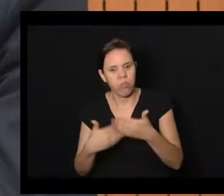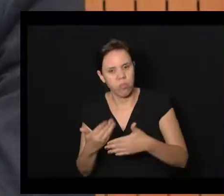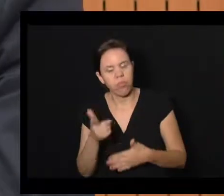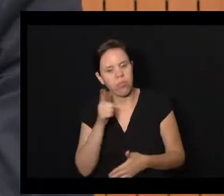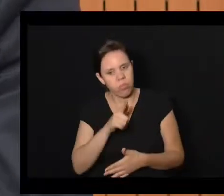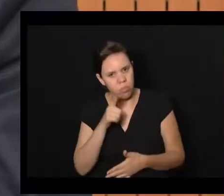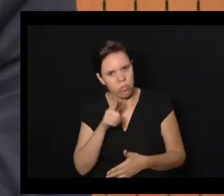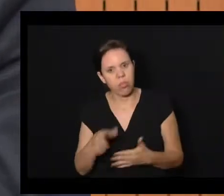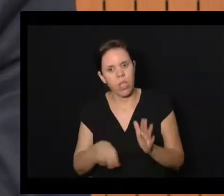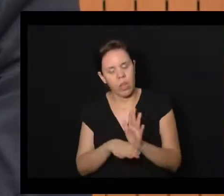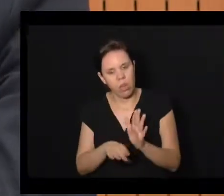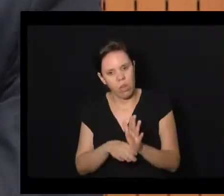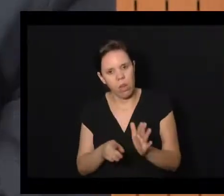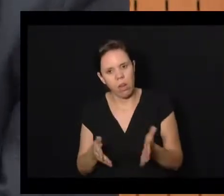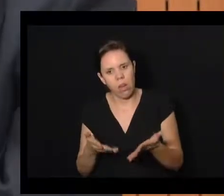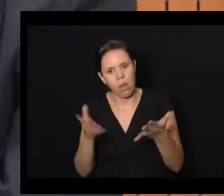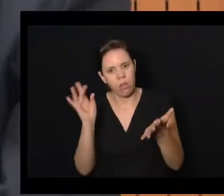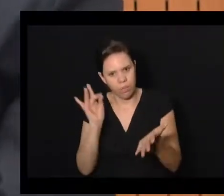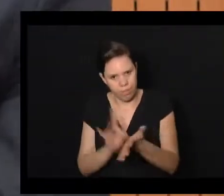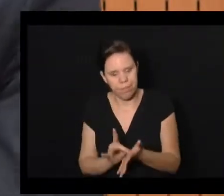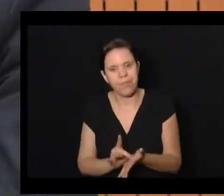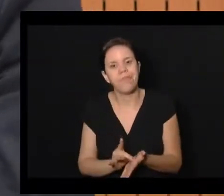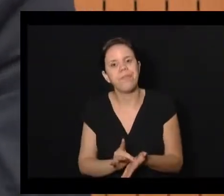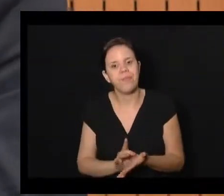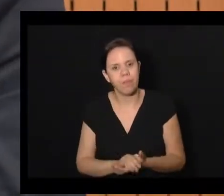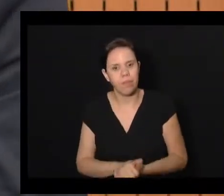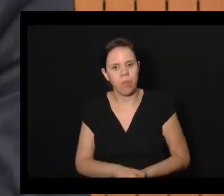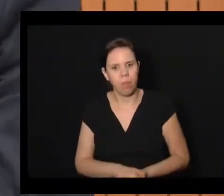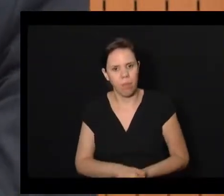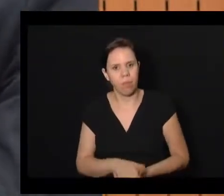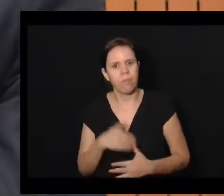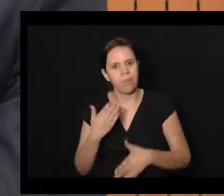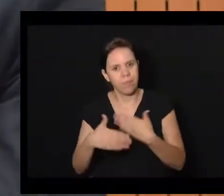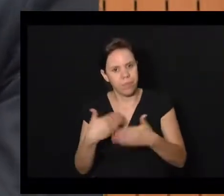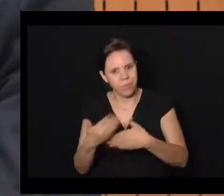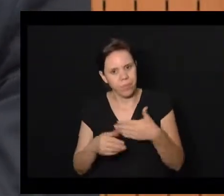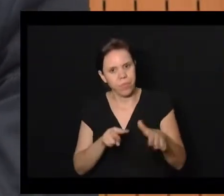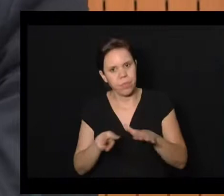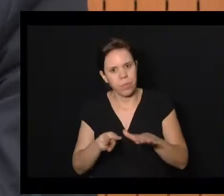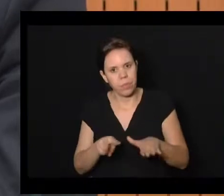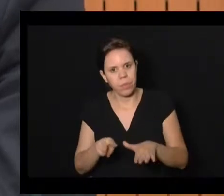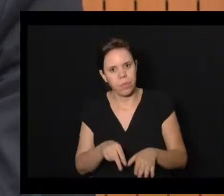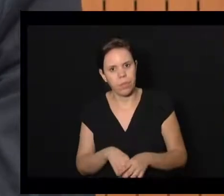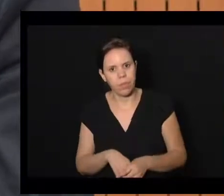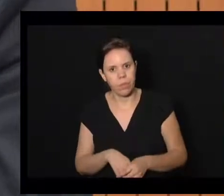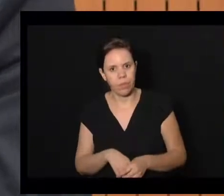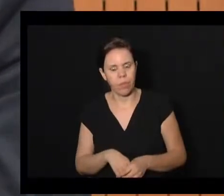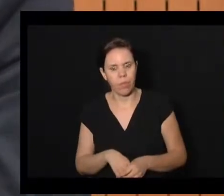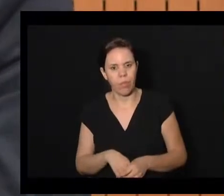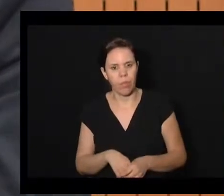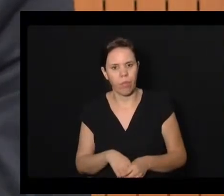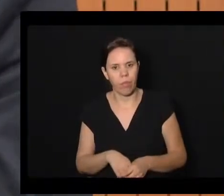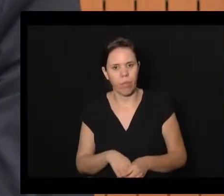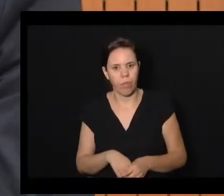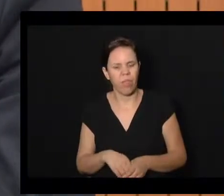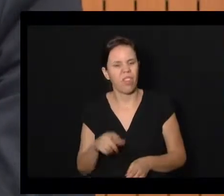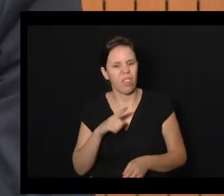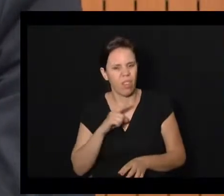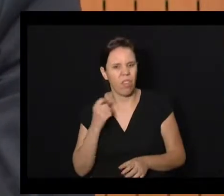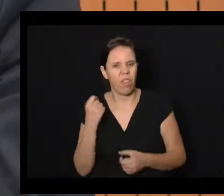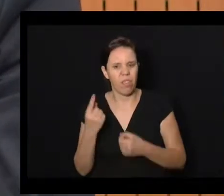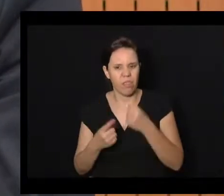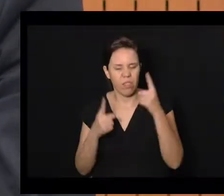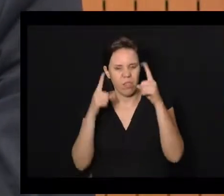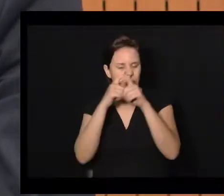isso de maneira mais efetiva é diariamente semanalmente é agora eu tenho muita dificuldade em